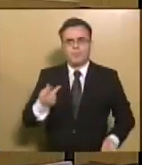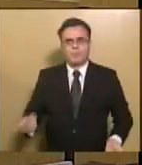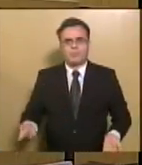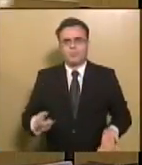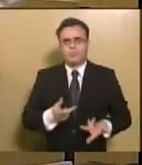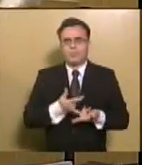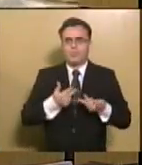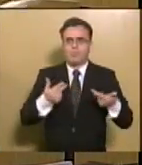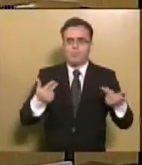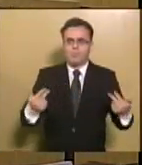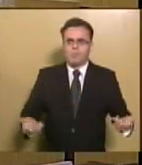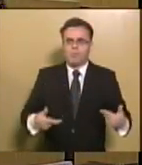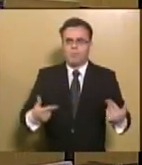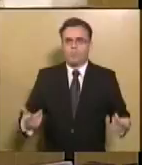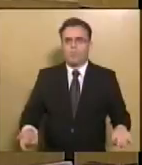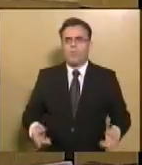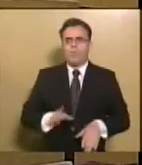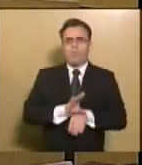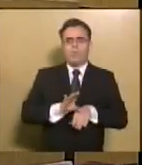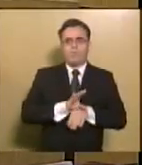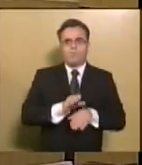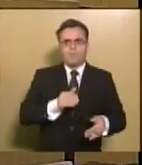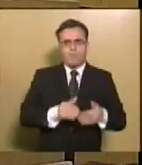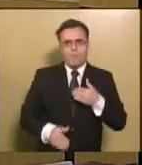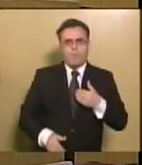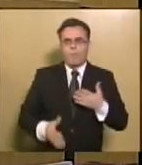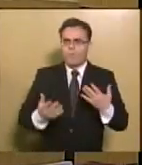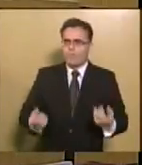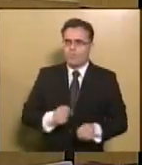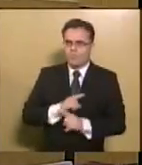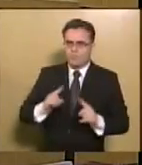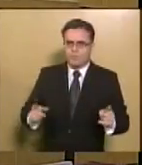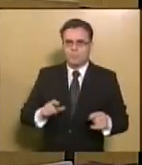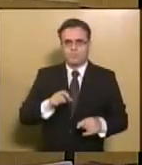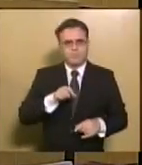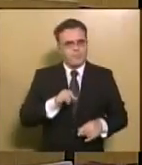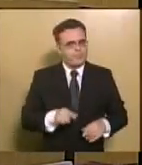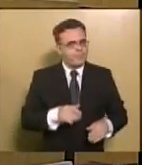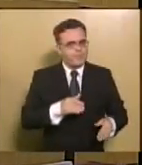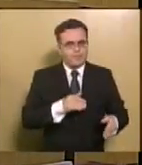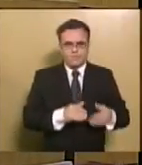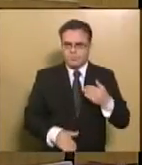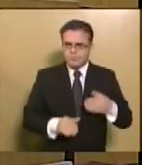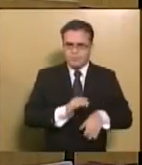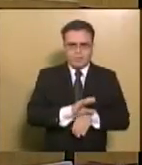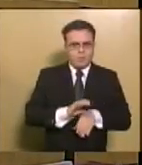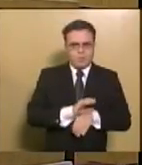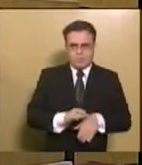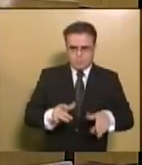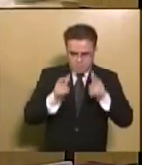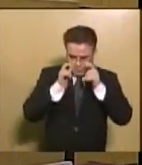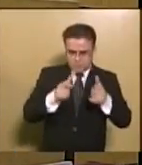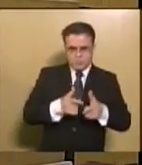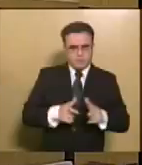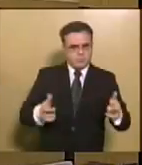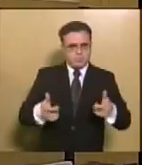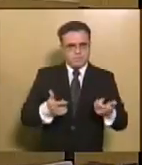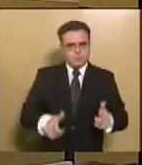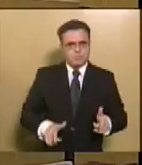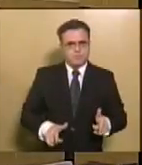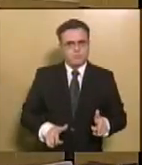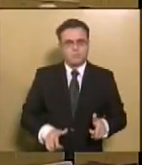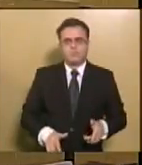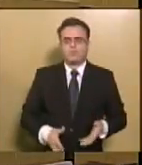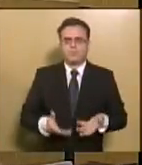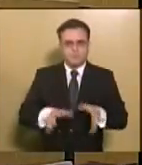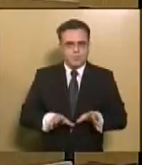questão constitucional, rejeita-se na CCJ. Se o mérito não for de interesse da maioria, rejeitemos.